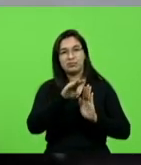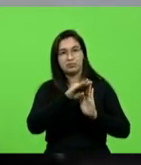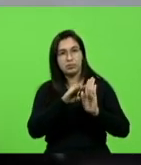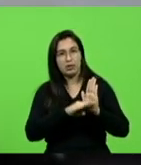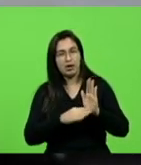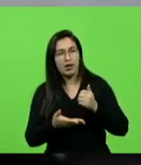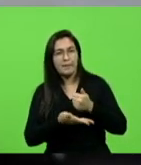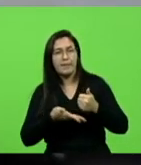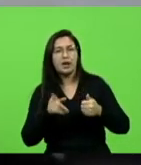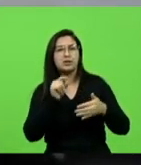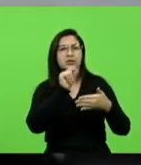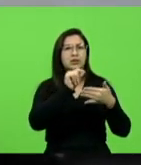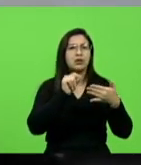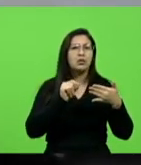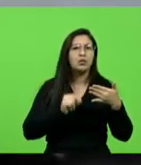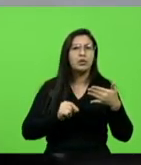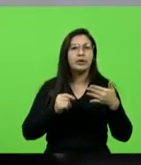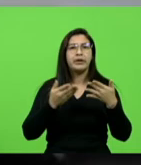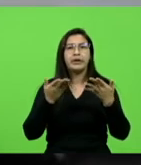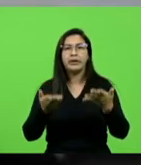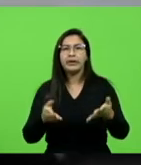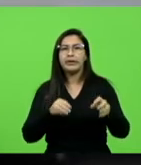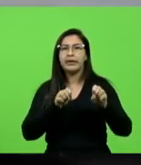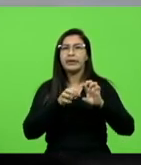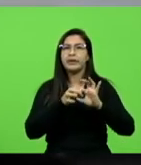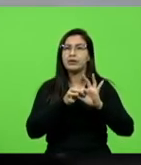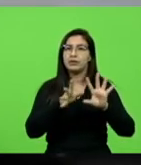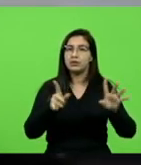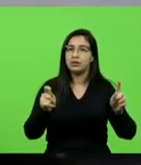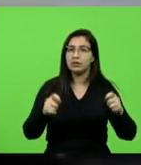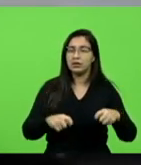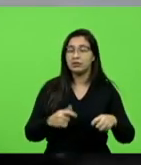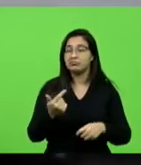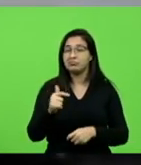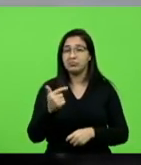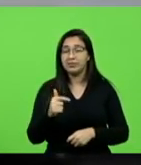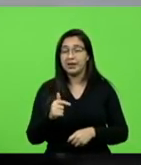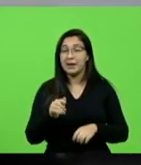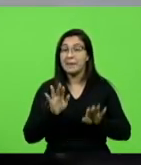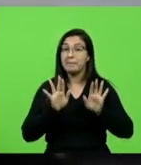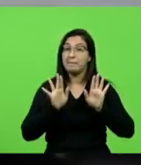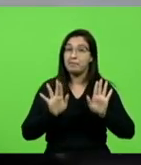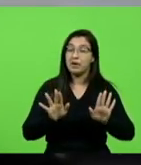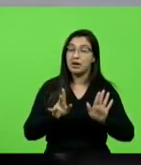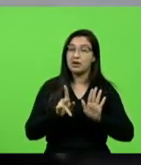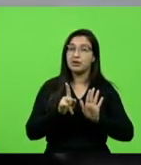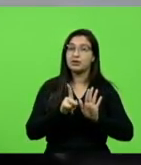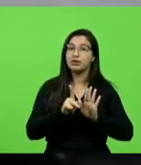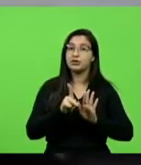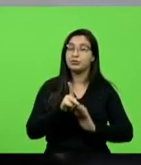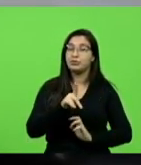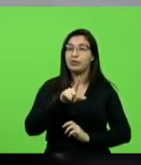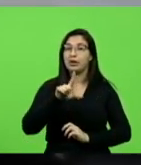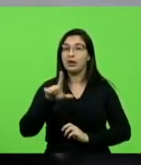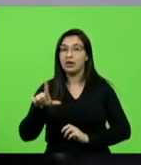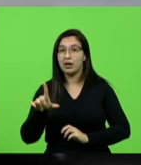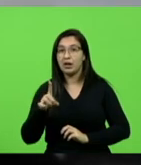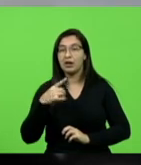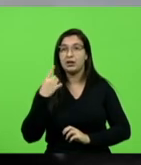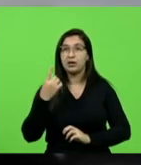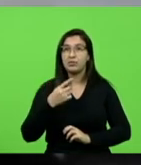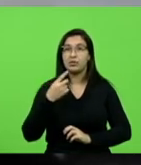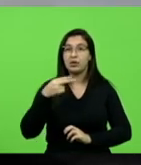essa modalidade de ensino ela seja praticada. Entretanto, o PL de propositura do deputado Lincoln Portela,